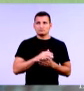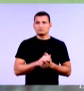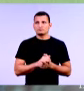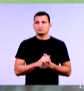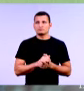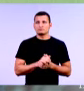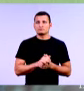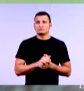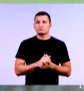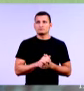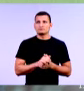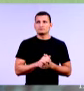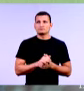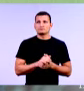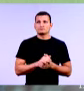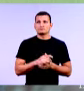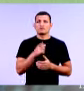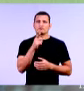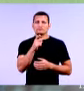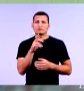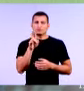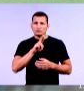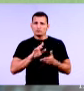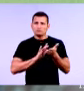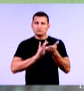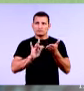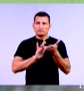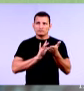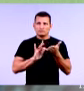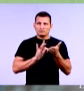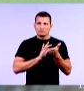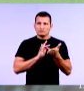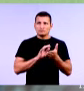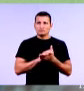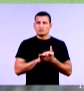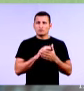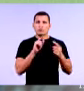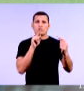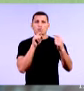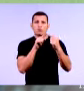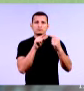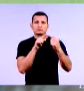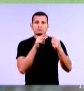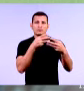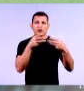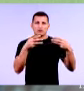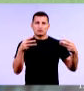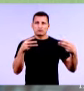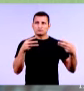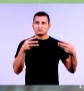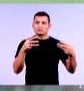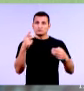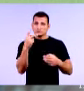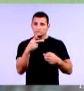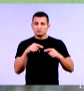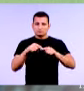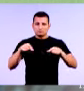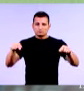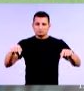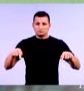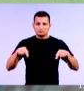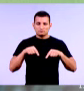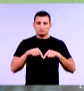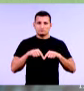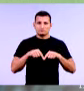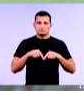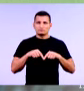um problema, certo? Você está usando o smartphone conectado a uma rede em seu escritório